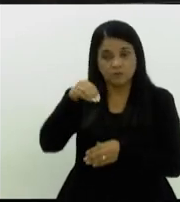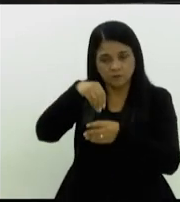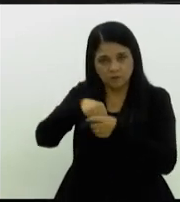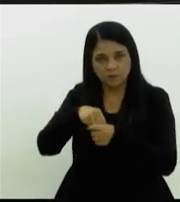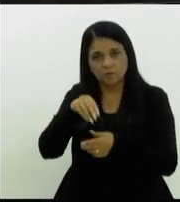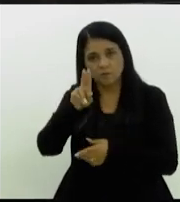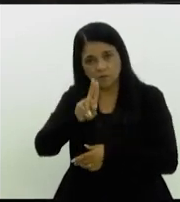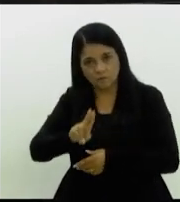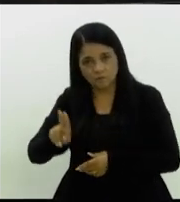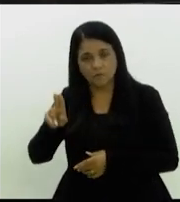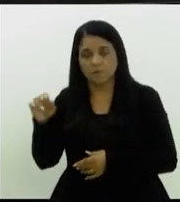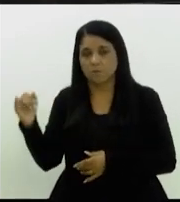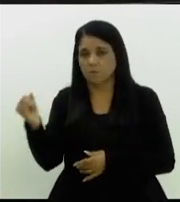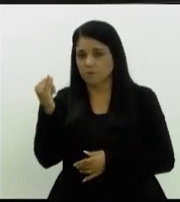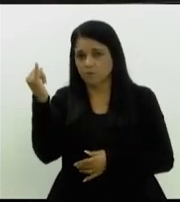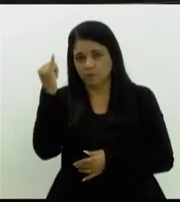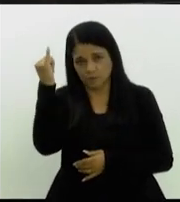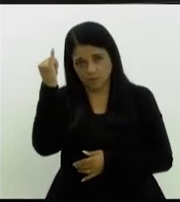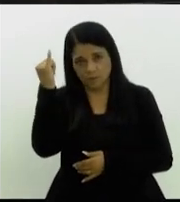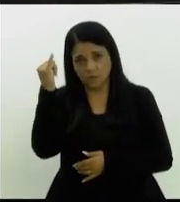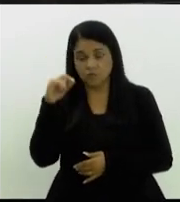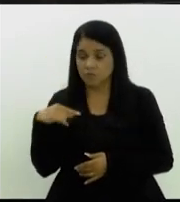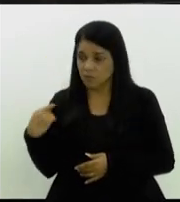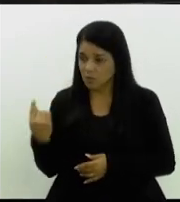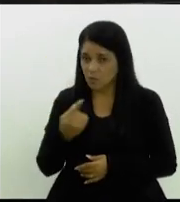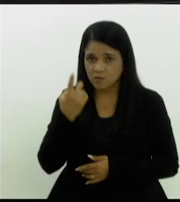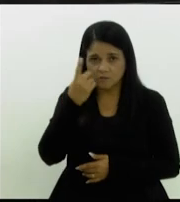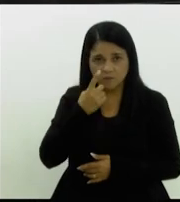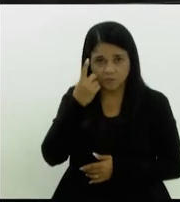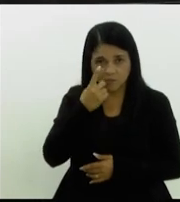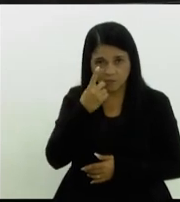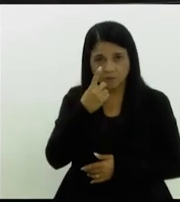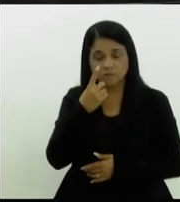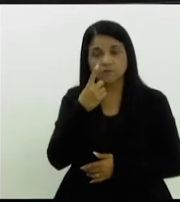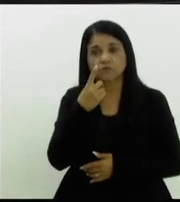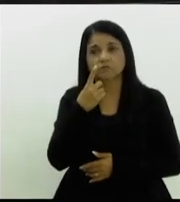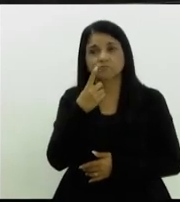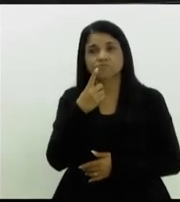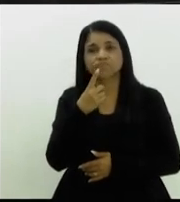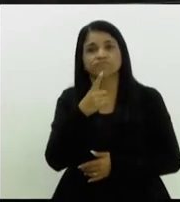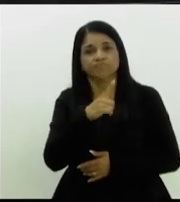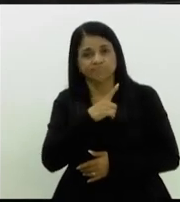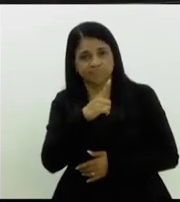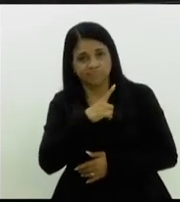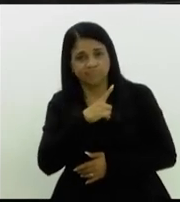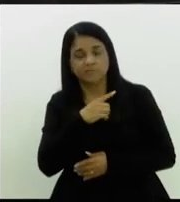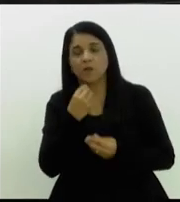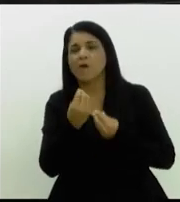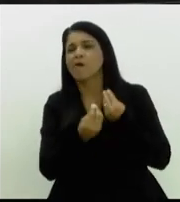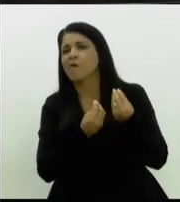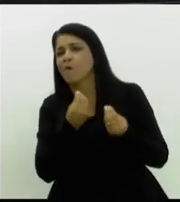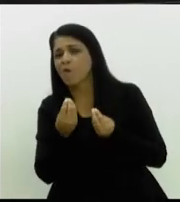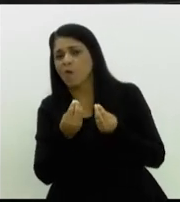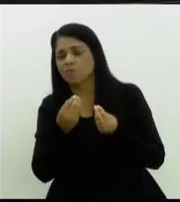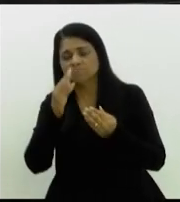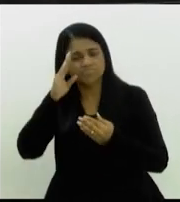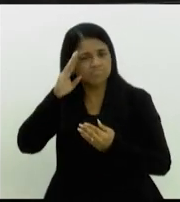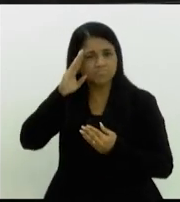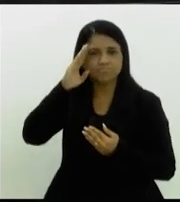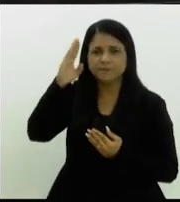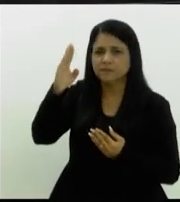É importante que a gente aqui tenha isso como uma questão